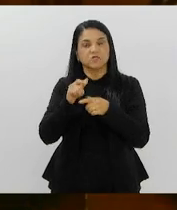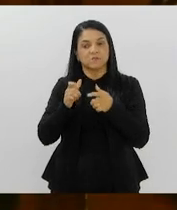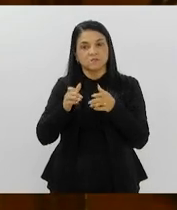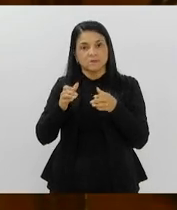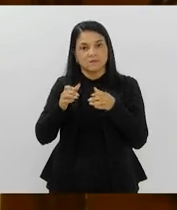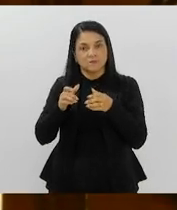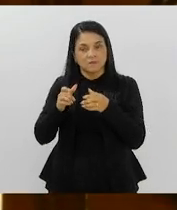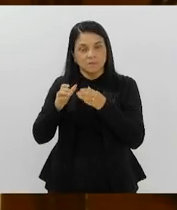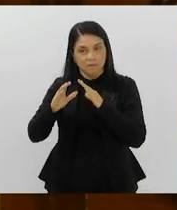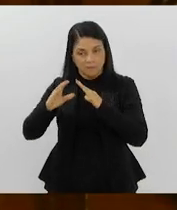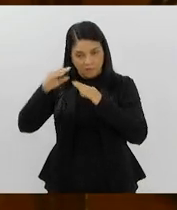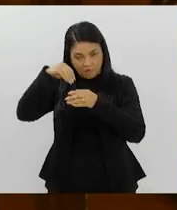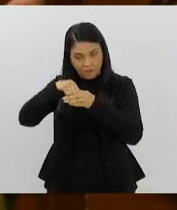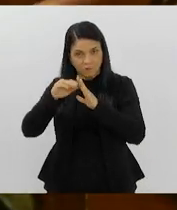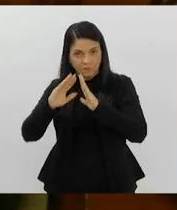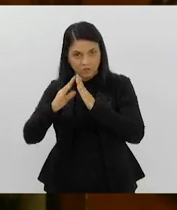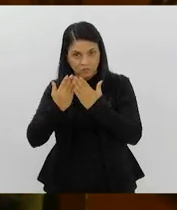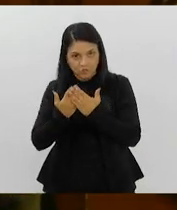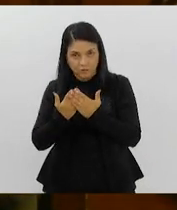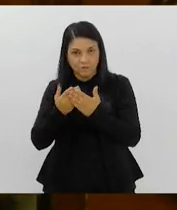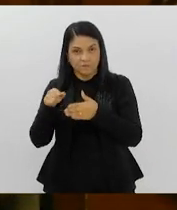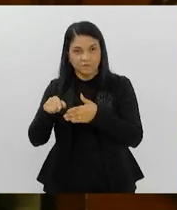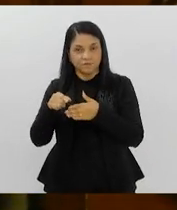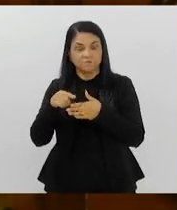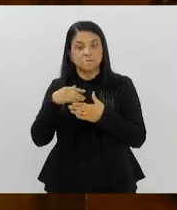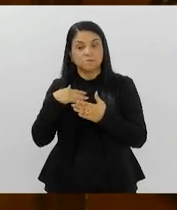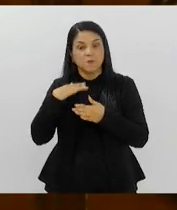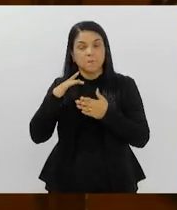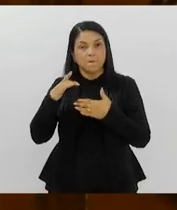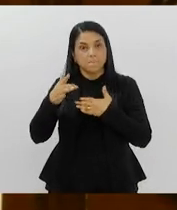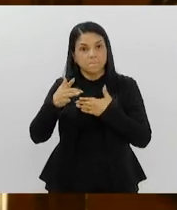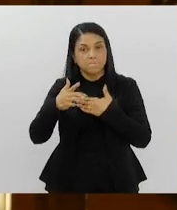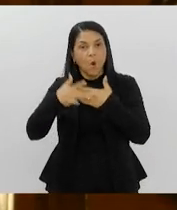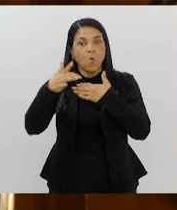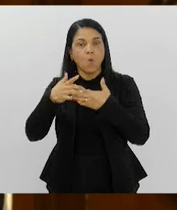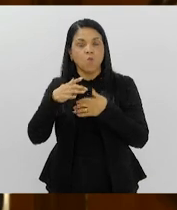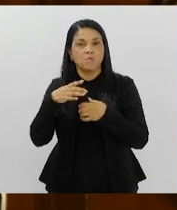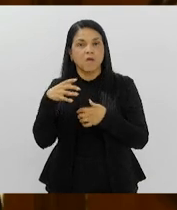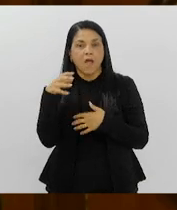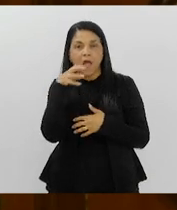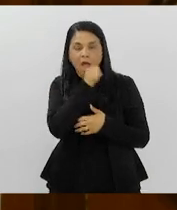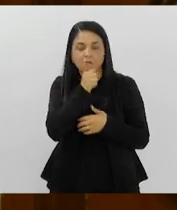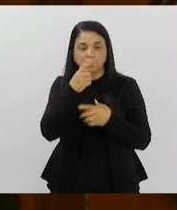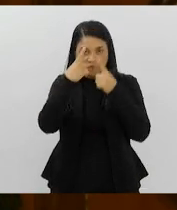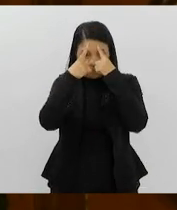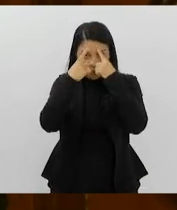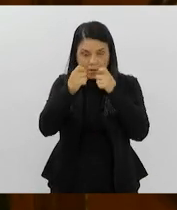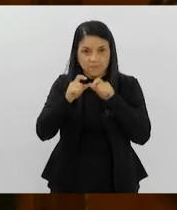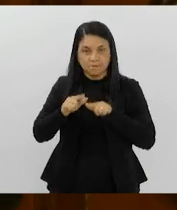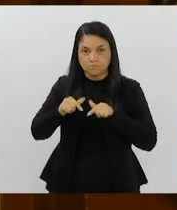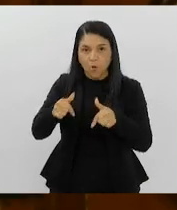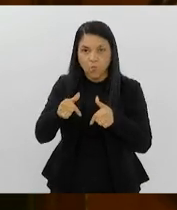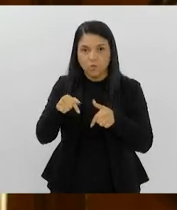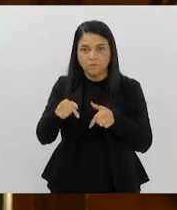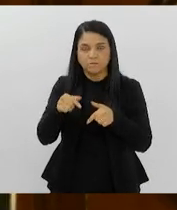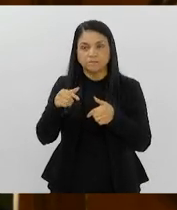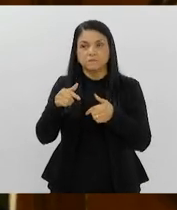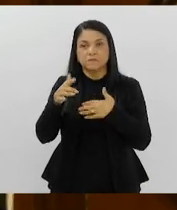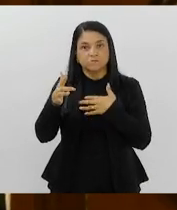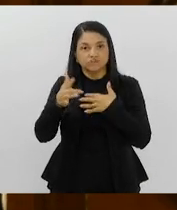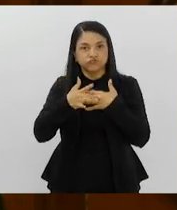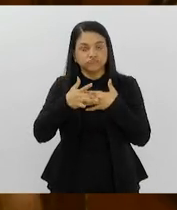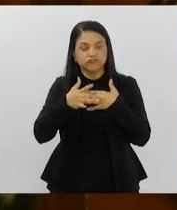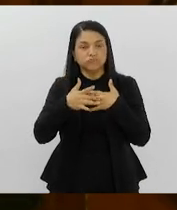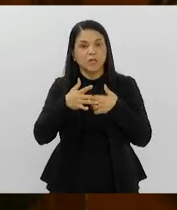ser acionado em uma situação de violência ativa. E quando acionado, cai direto no